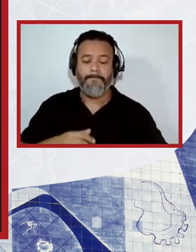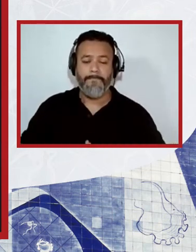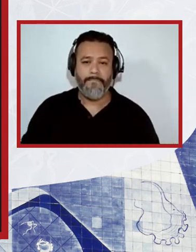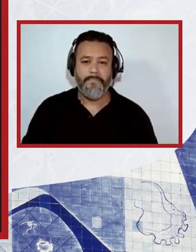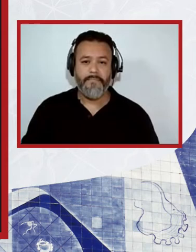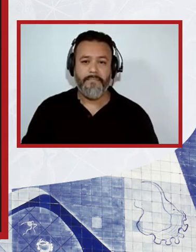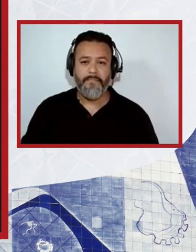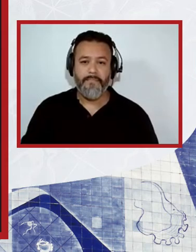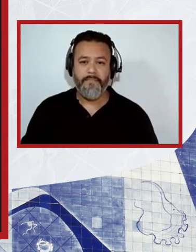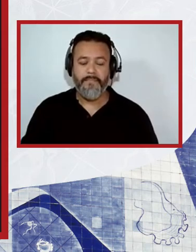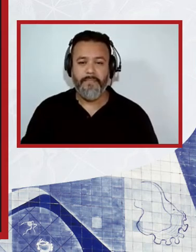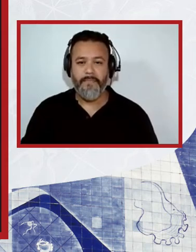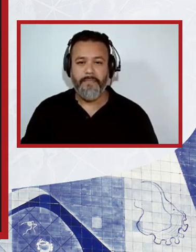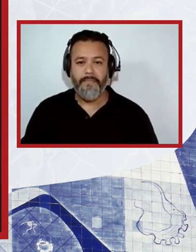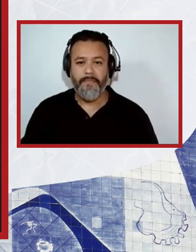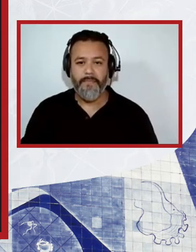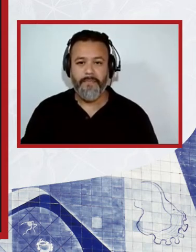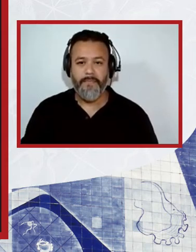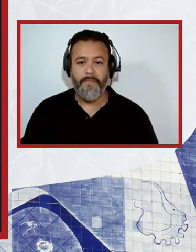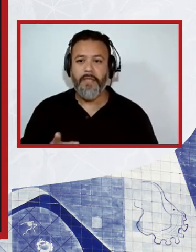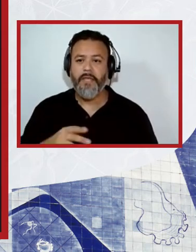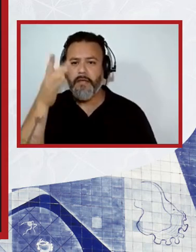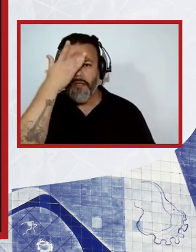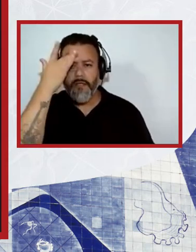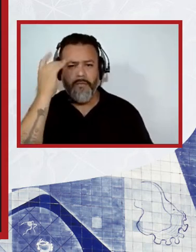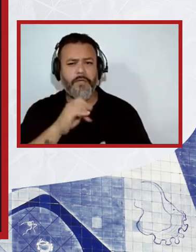Das pessoas que você coletou informações,